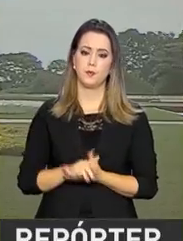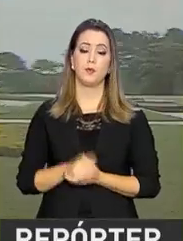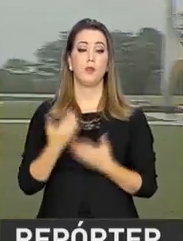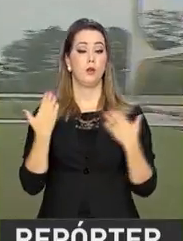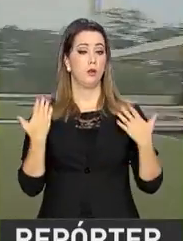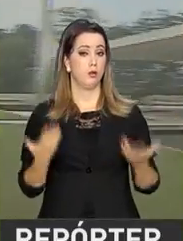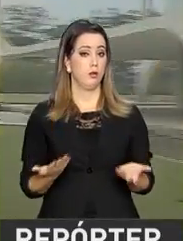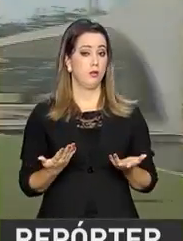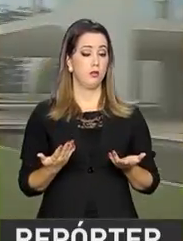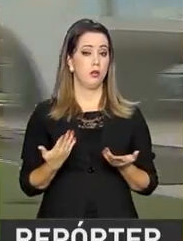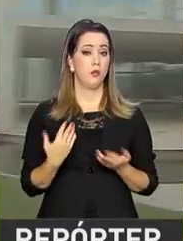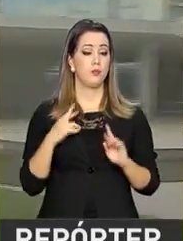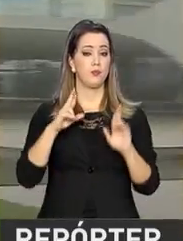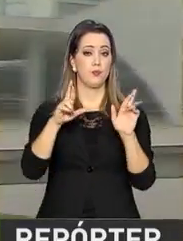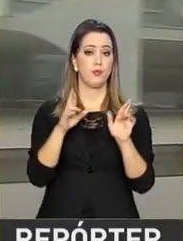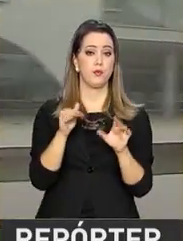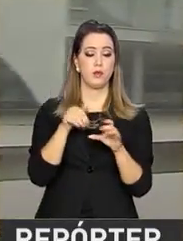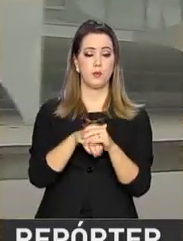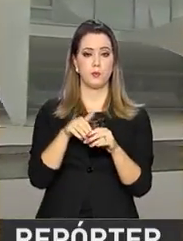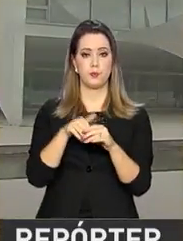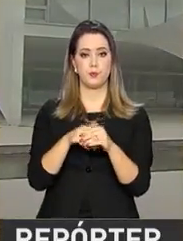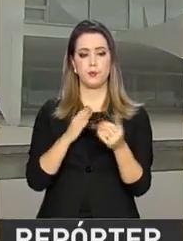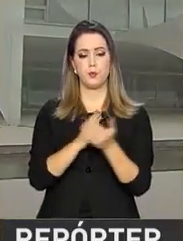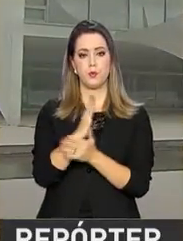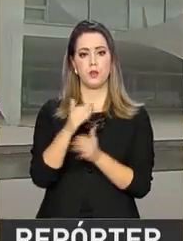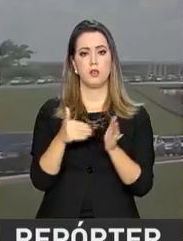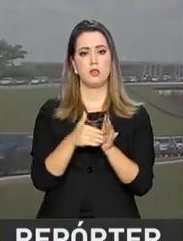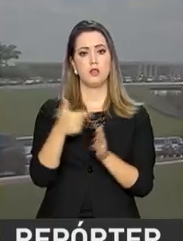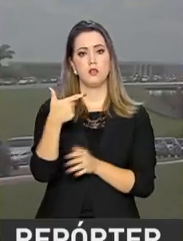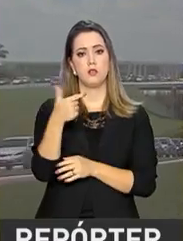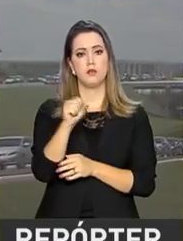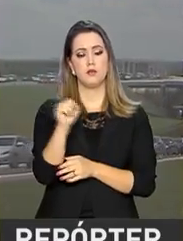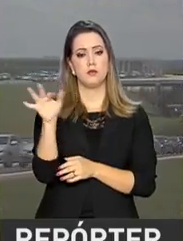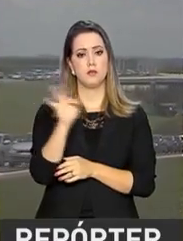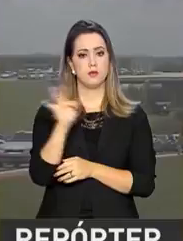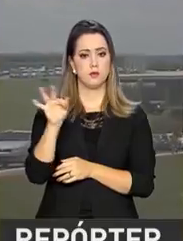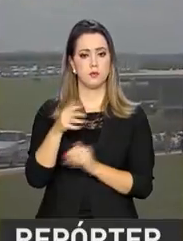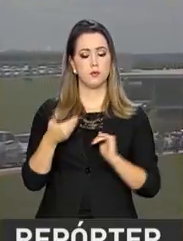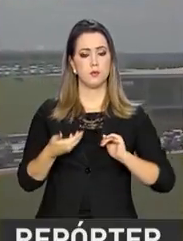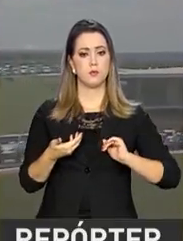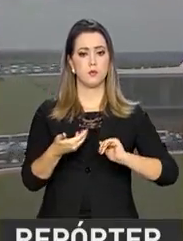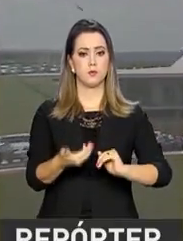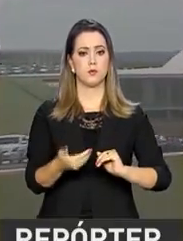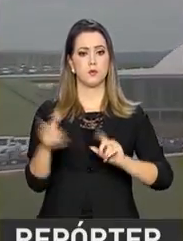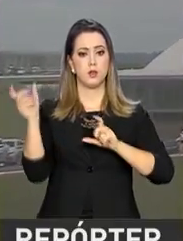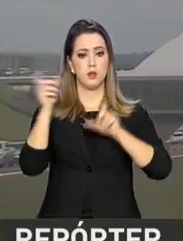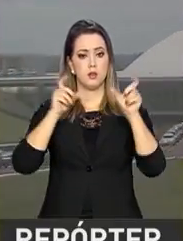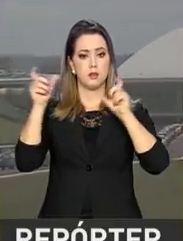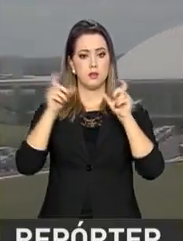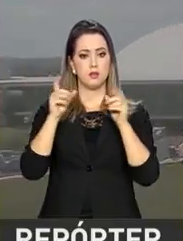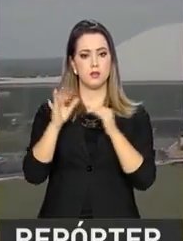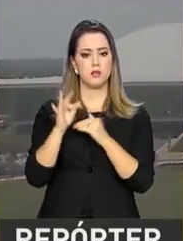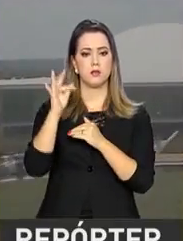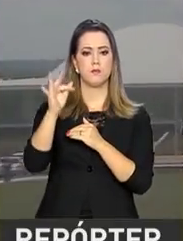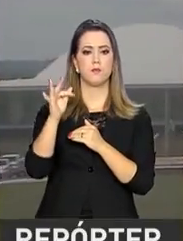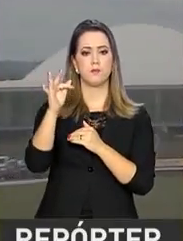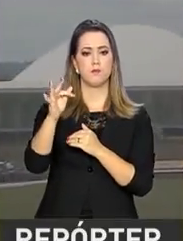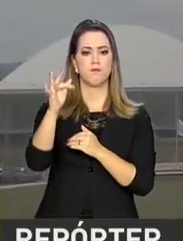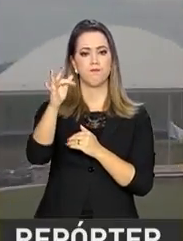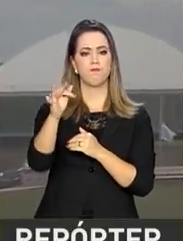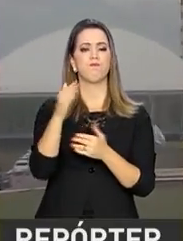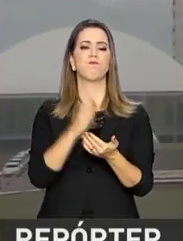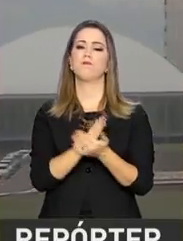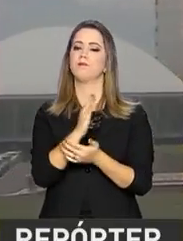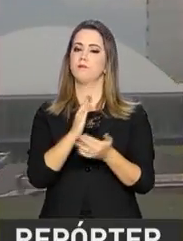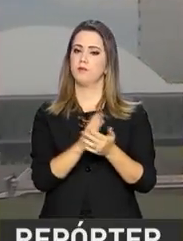governo espera que a reforma seja votada até o dia 28 de fevereiro pelo congresso nacional e alerta que o adiamento da aprovação pode